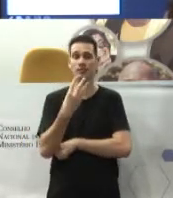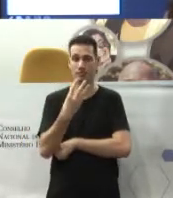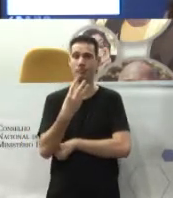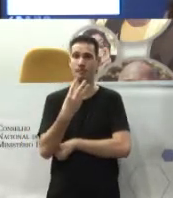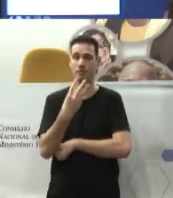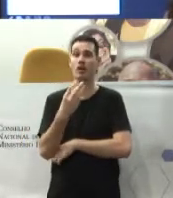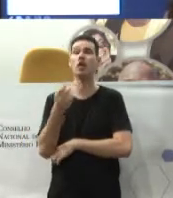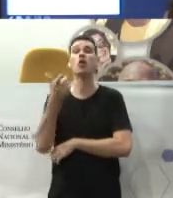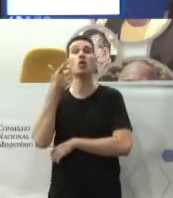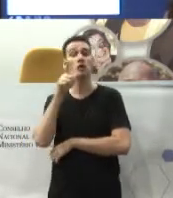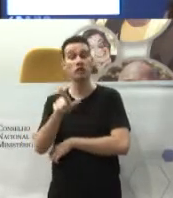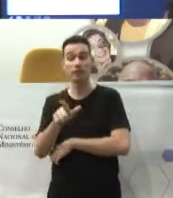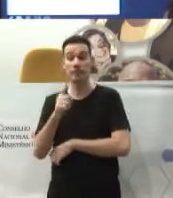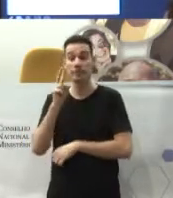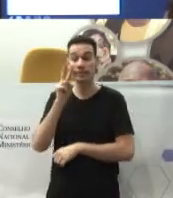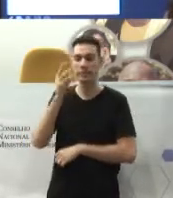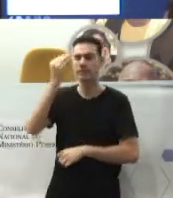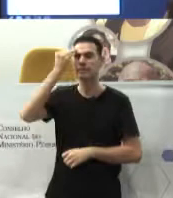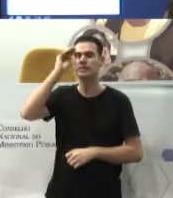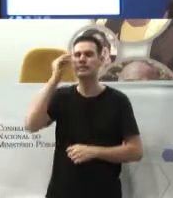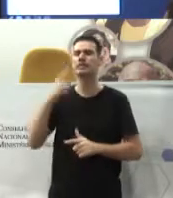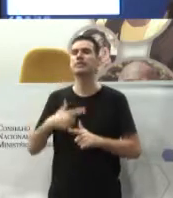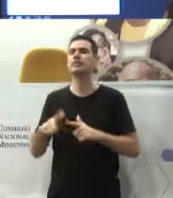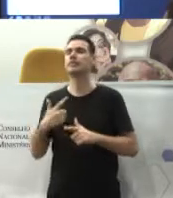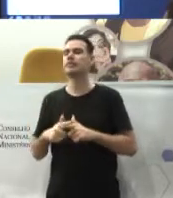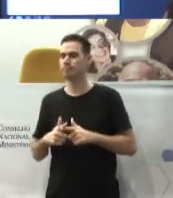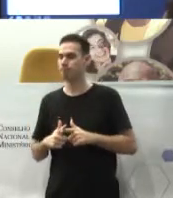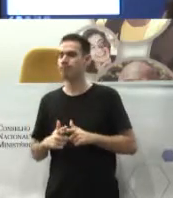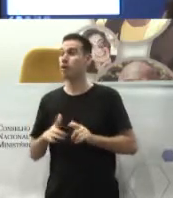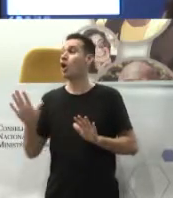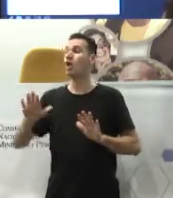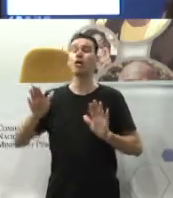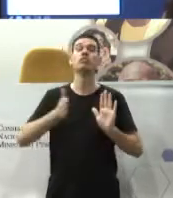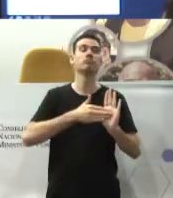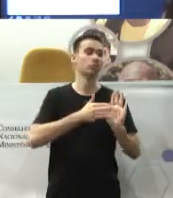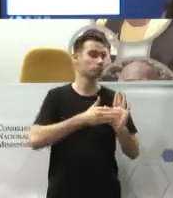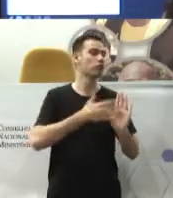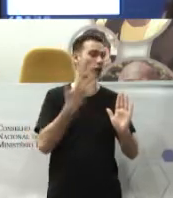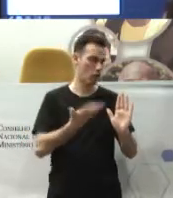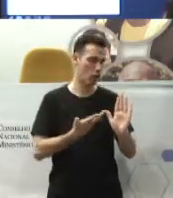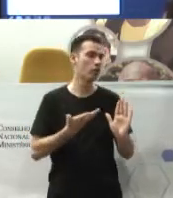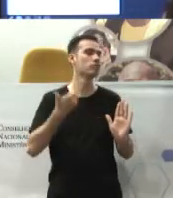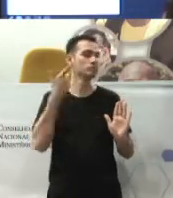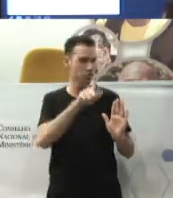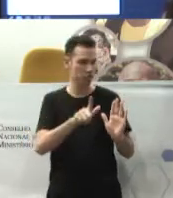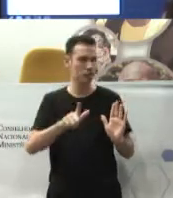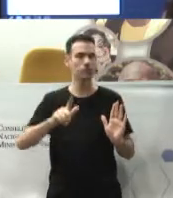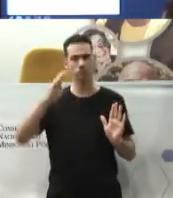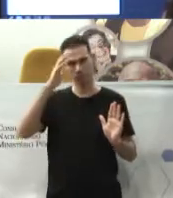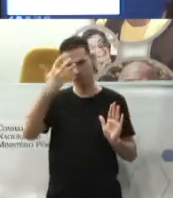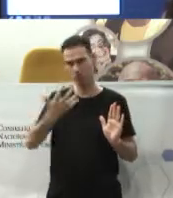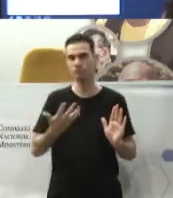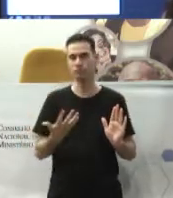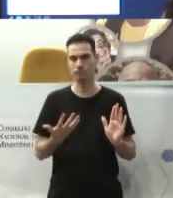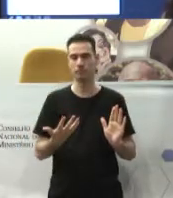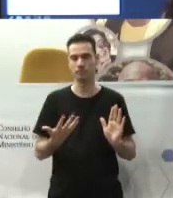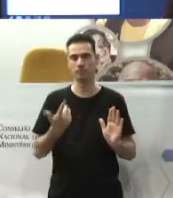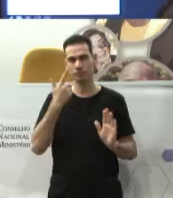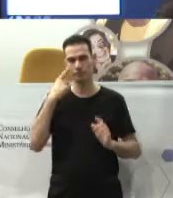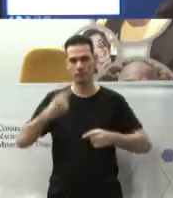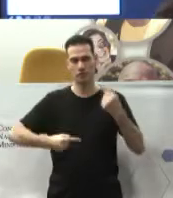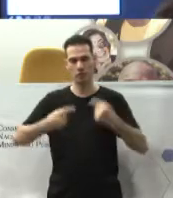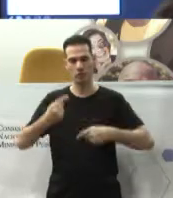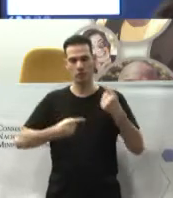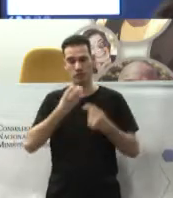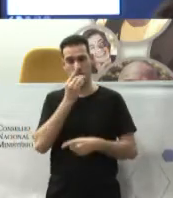3 anos para chegar a entender adequadamente o problema a fim de propor uma solução. E para haver o reconhecimento de que a política